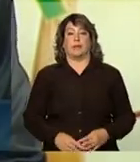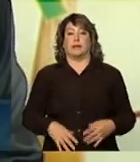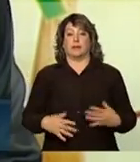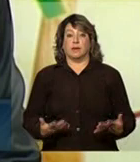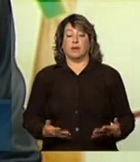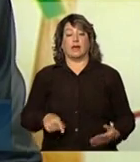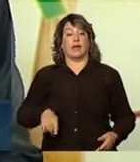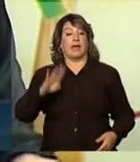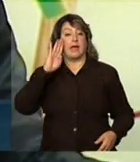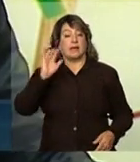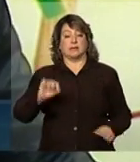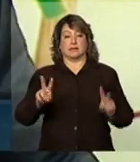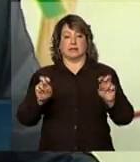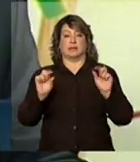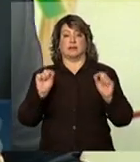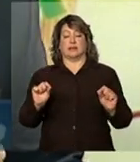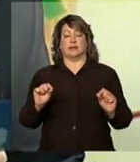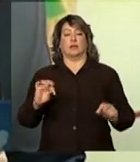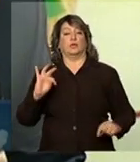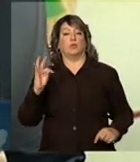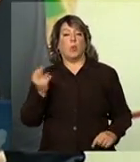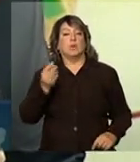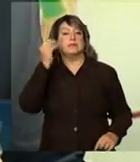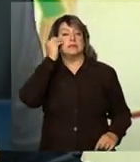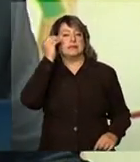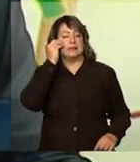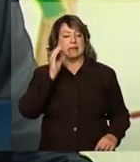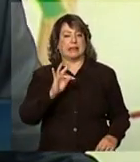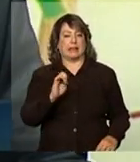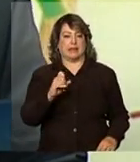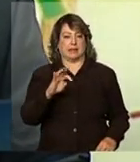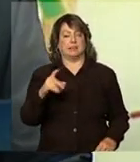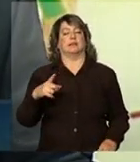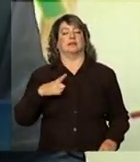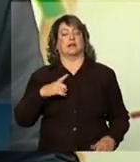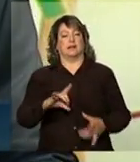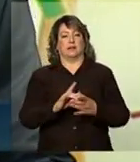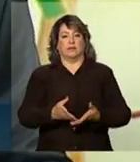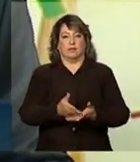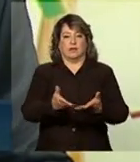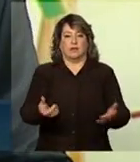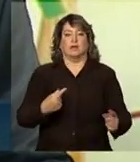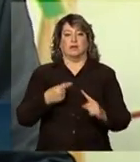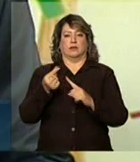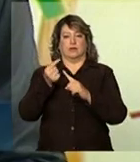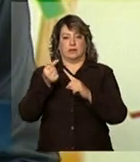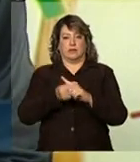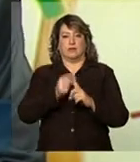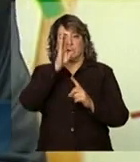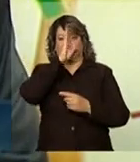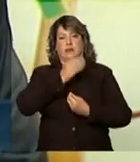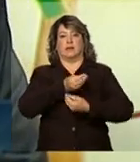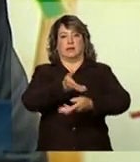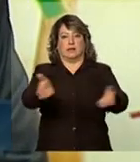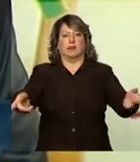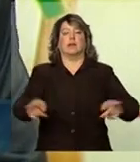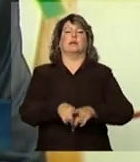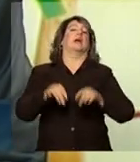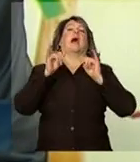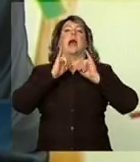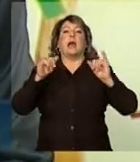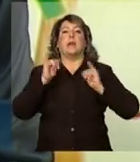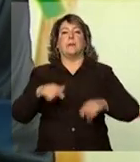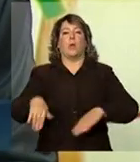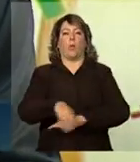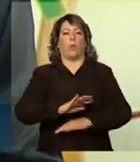eram essas as questões. Os testes estão disponibilizados, estão garantidos, preservativo garantido, campanha indo para a rua, certo?